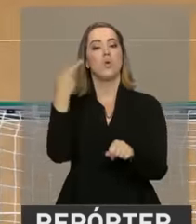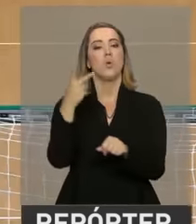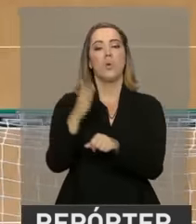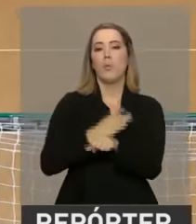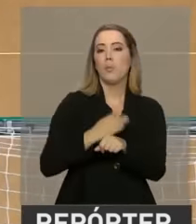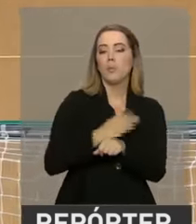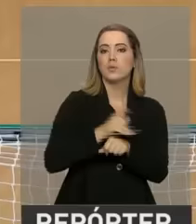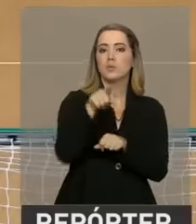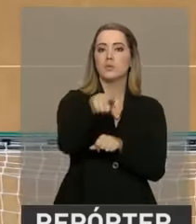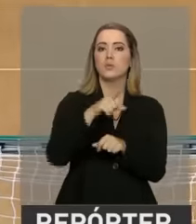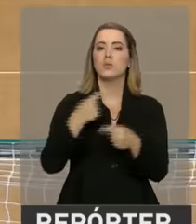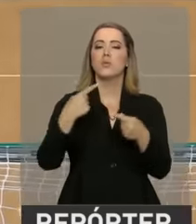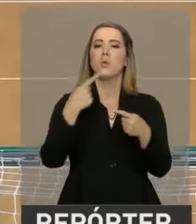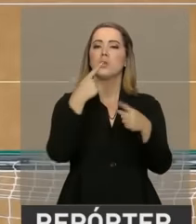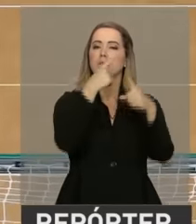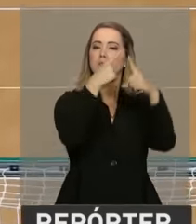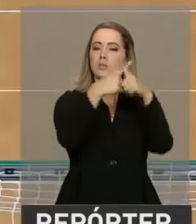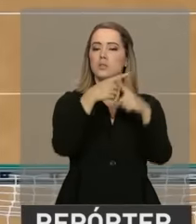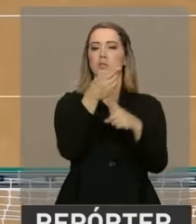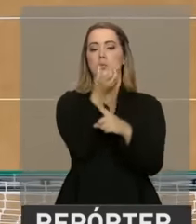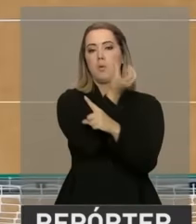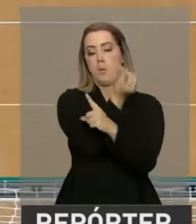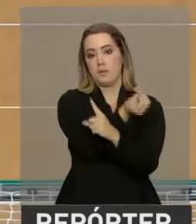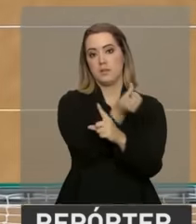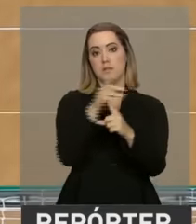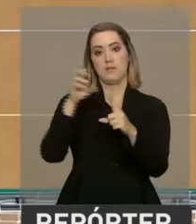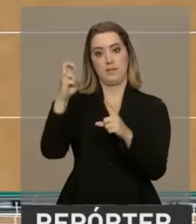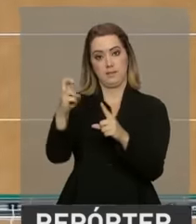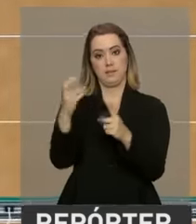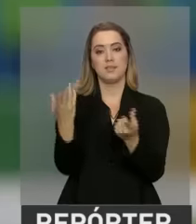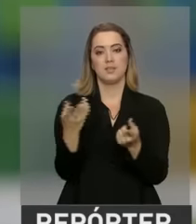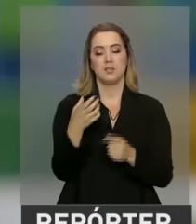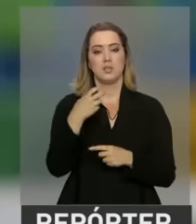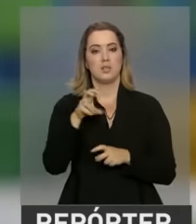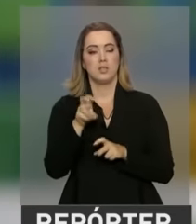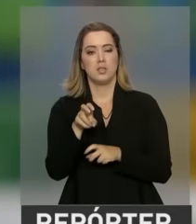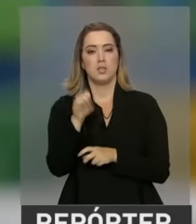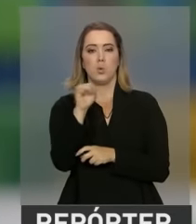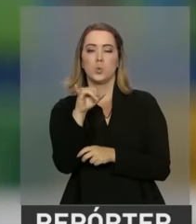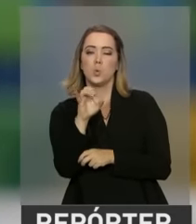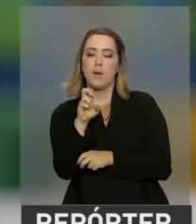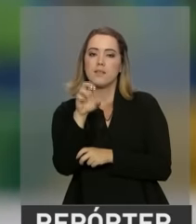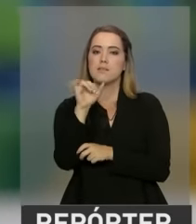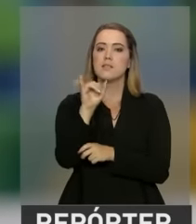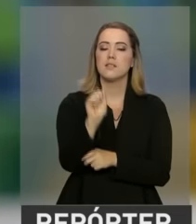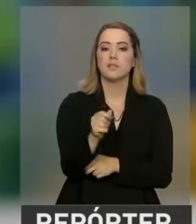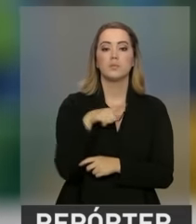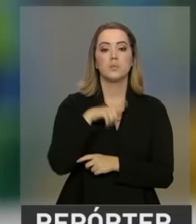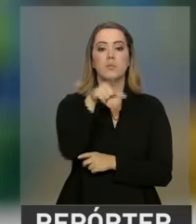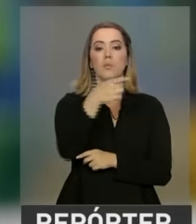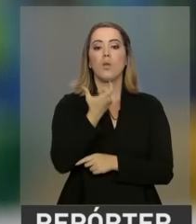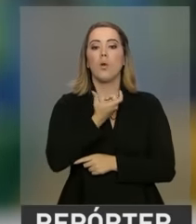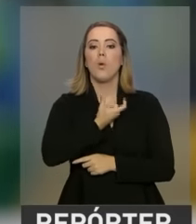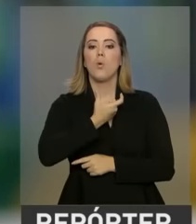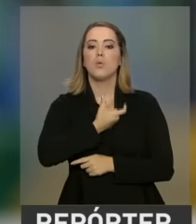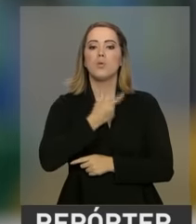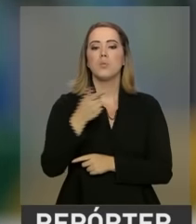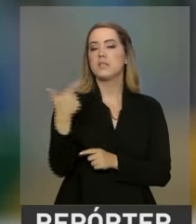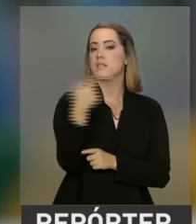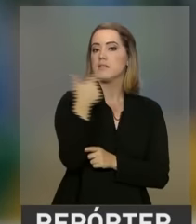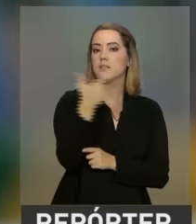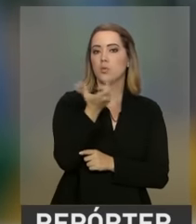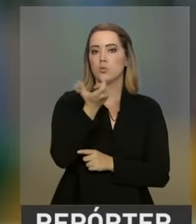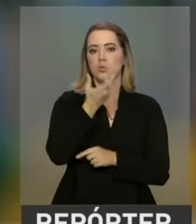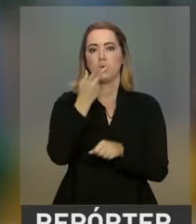masculino ao derrotar a Suécia por seis gols assim o brasileiro Sérgio Oliva ganhou a Segunda medalha de bronze